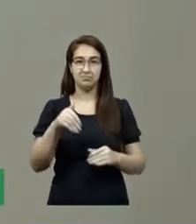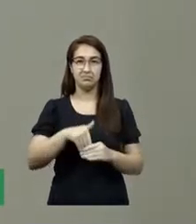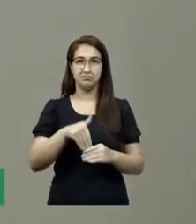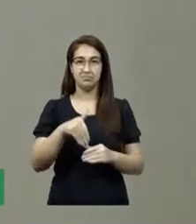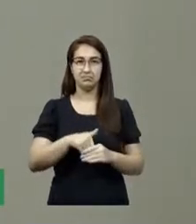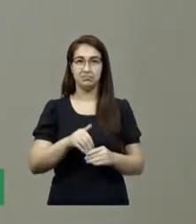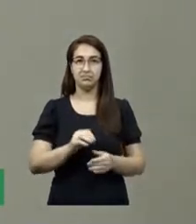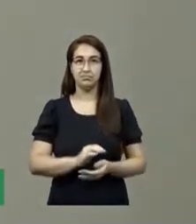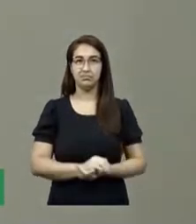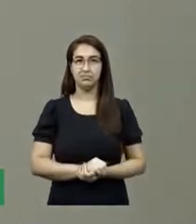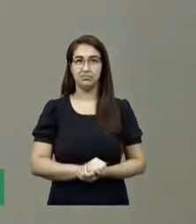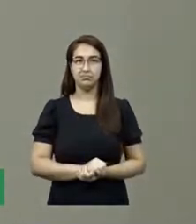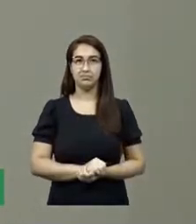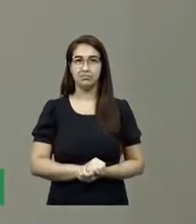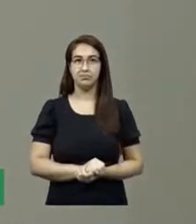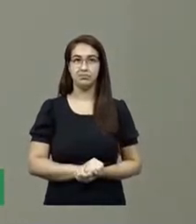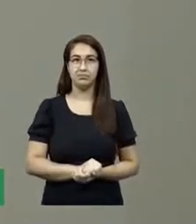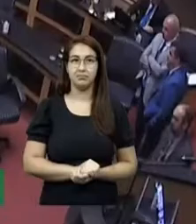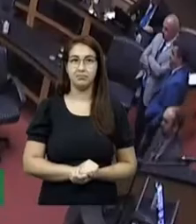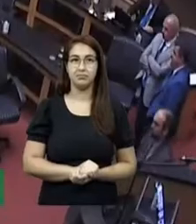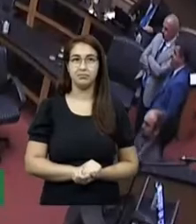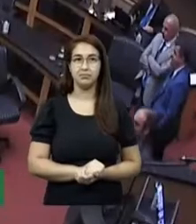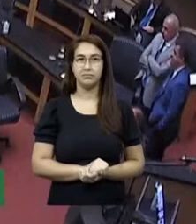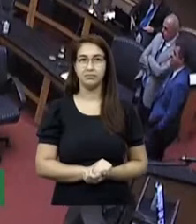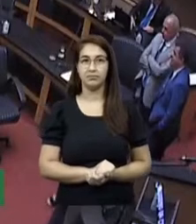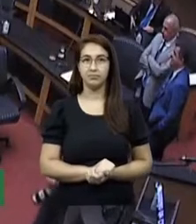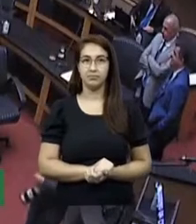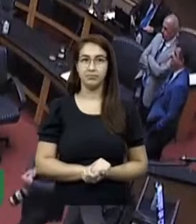votação. A votação é...